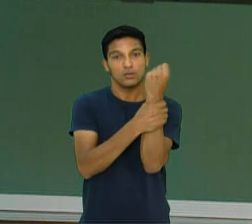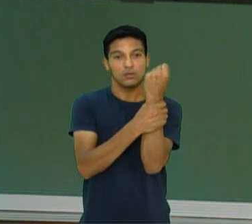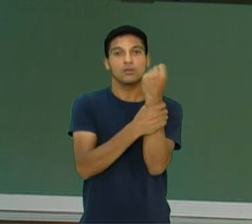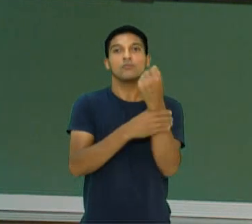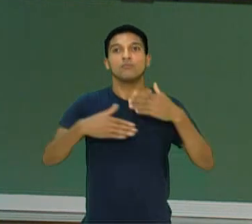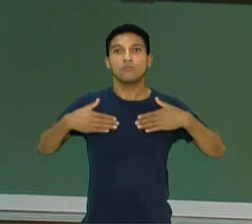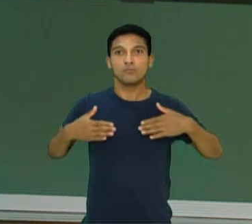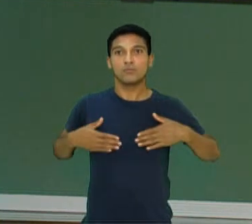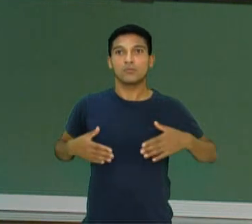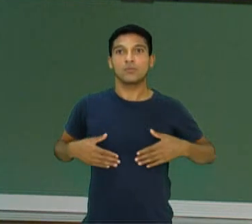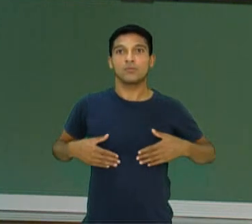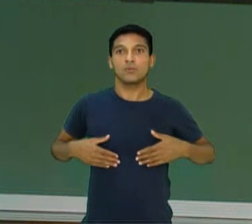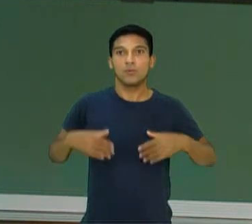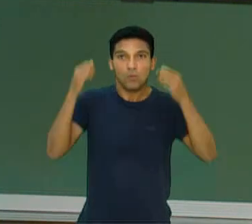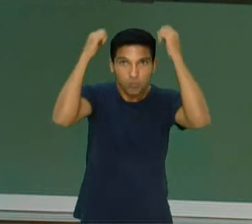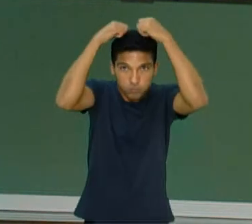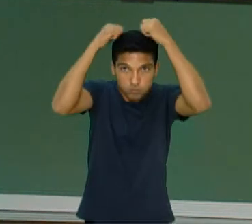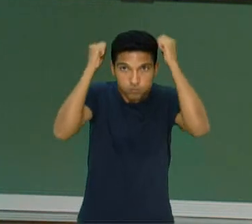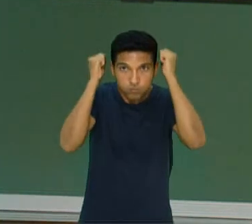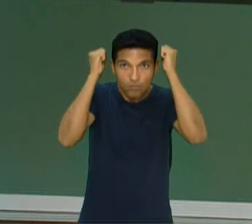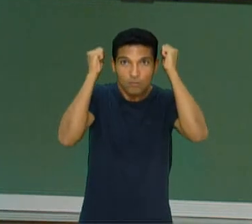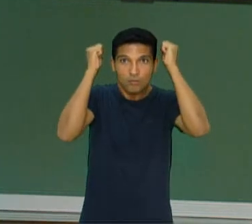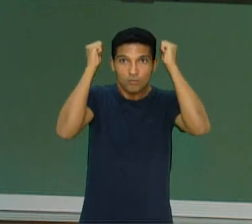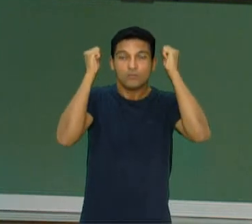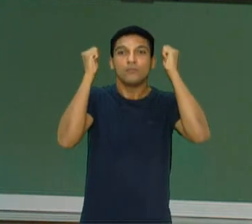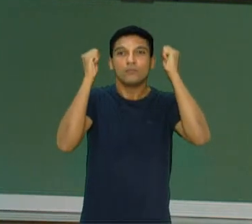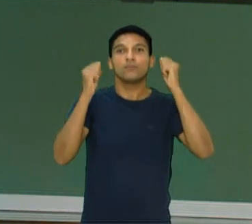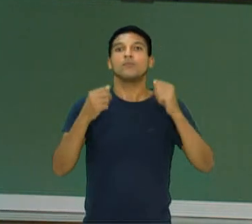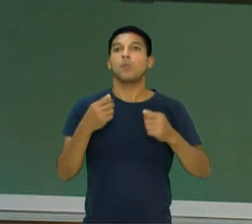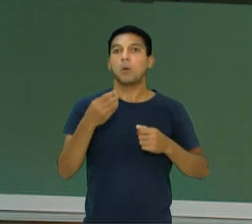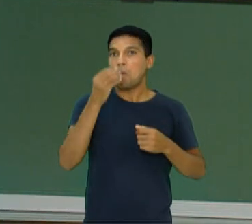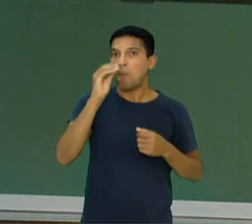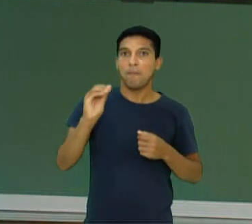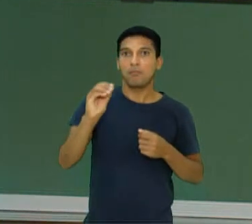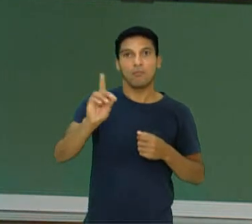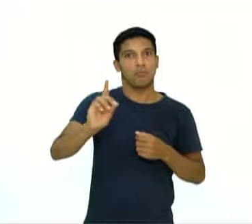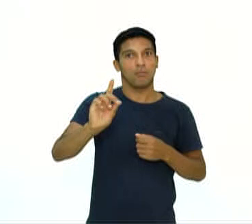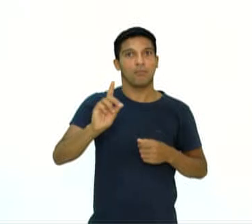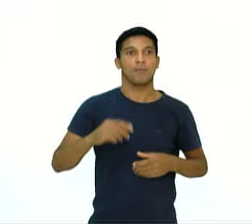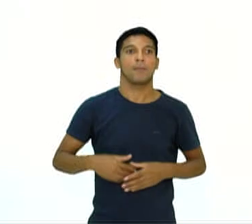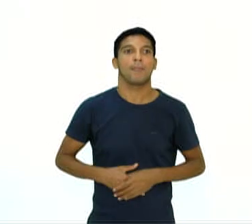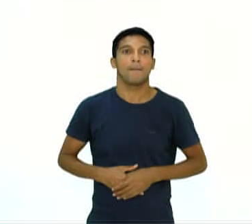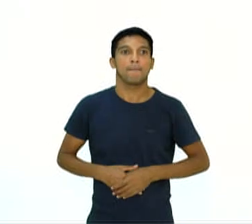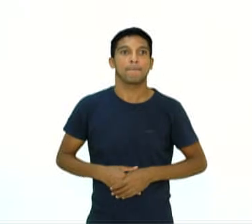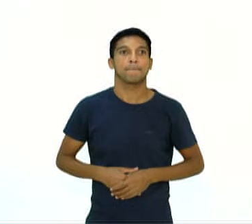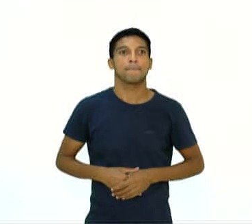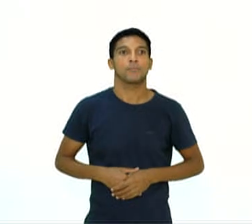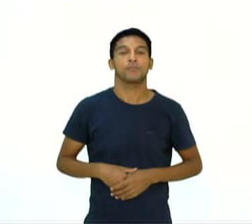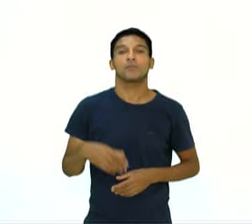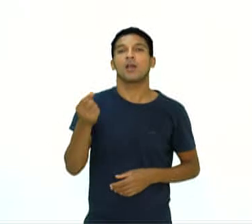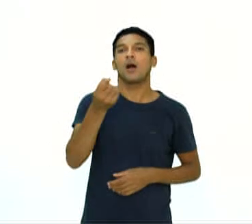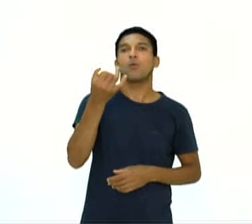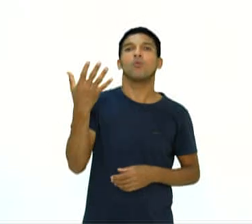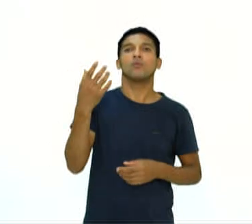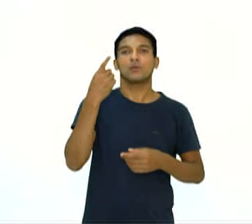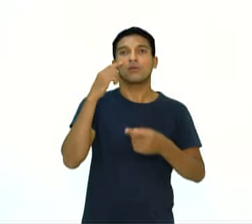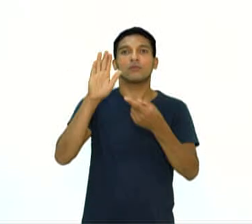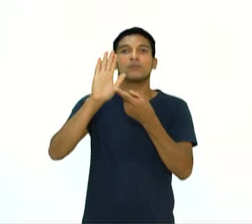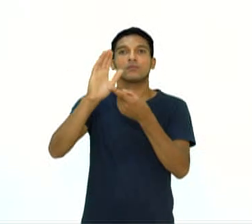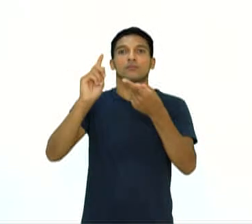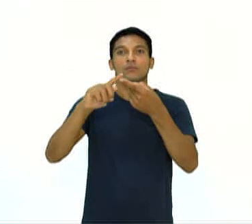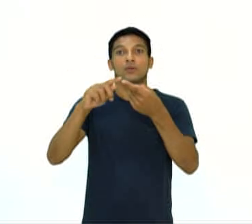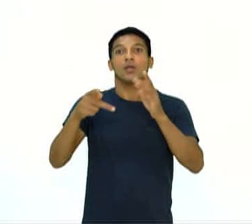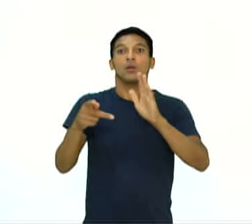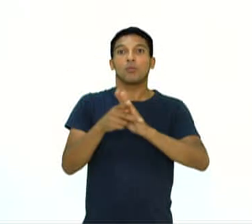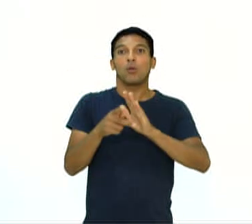esquecidos ou negligenciados. Vamos falar então um pouquinho de algumas dessas práticas de